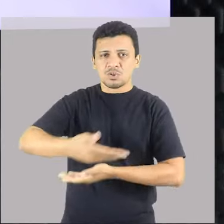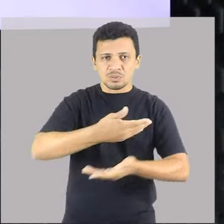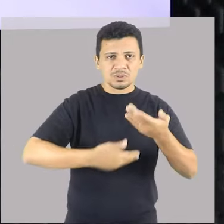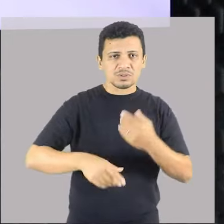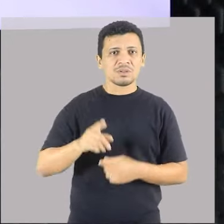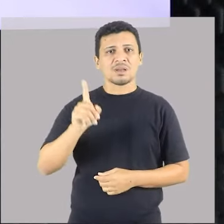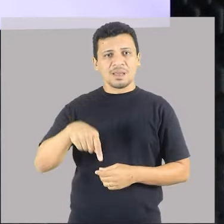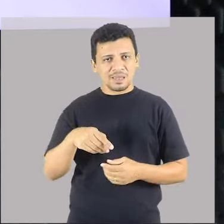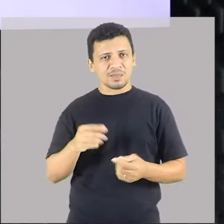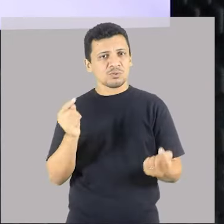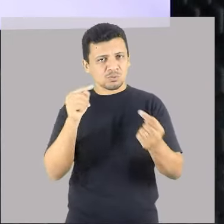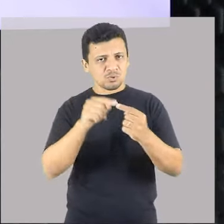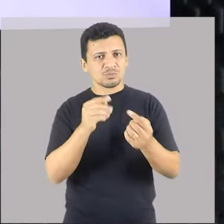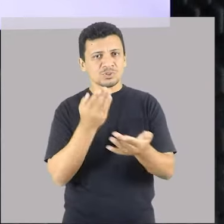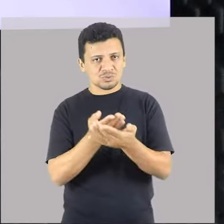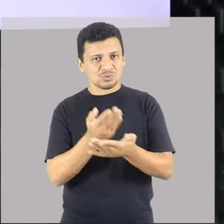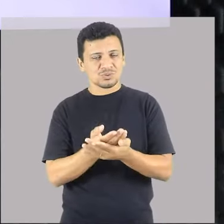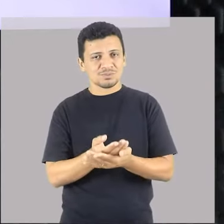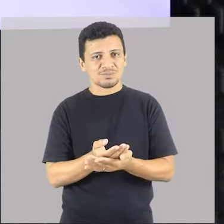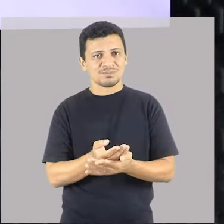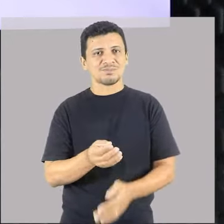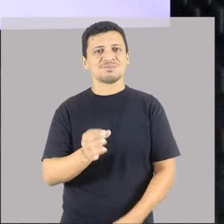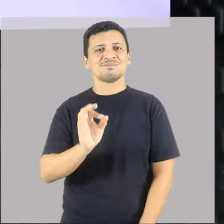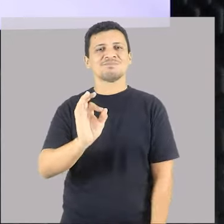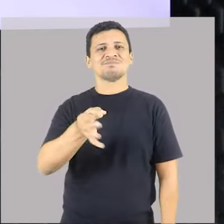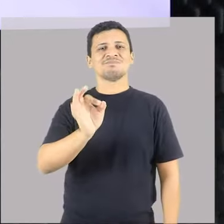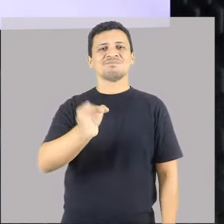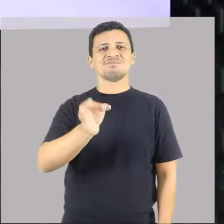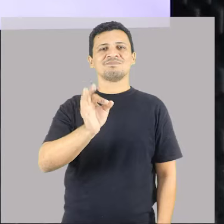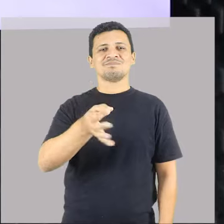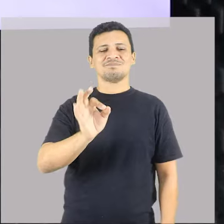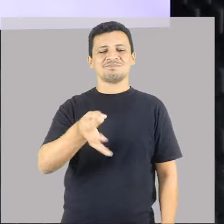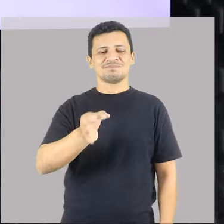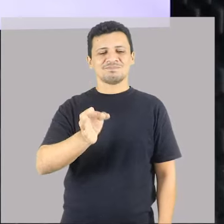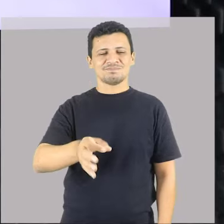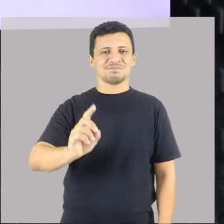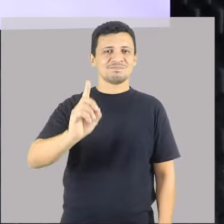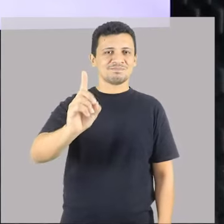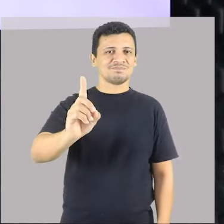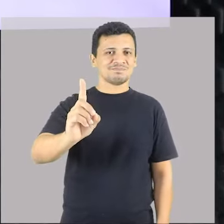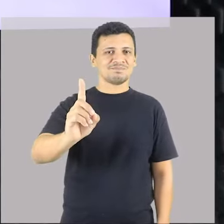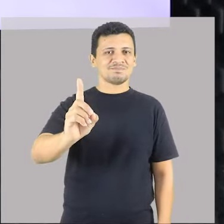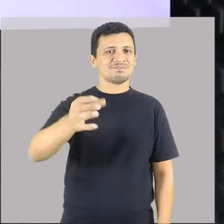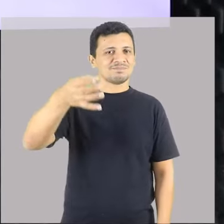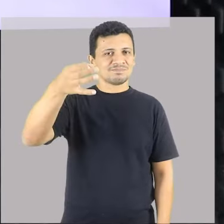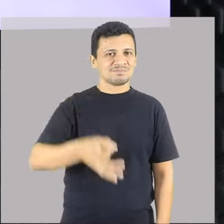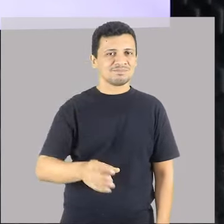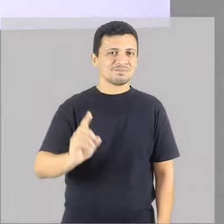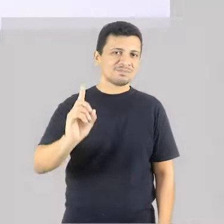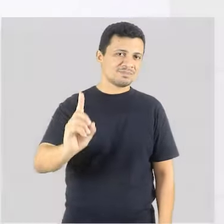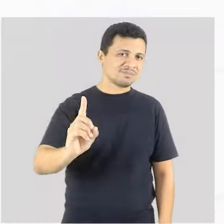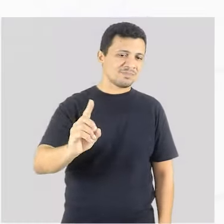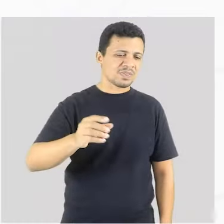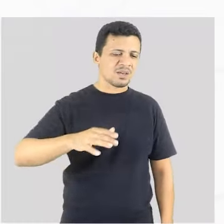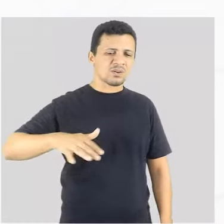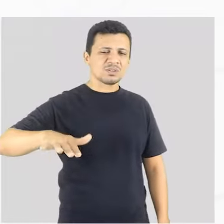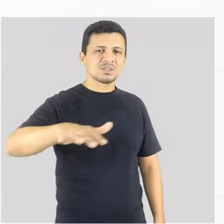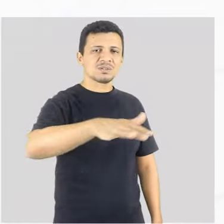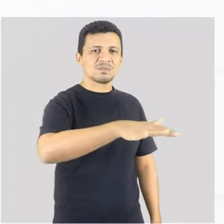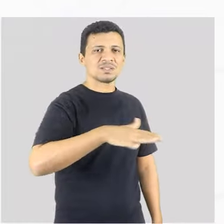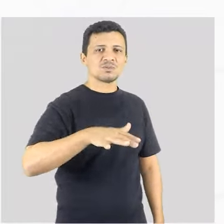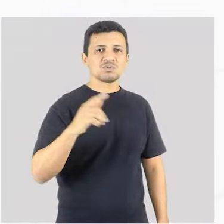de estudo desse é isso que define espaço geográfico correto né estudante alternativa correta é a letra d o espaço